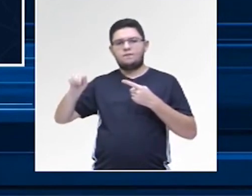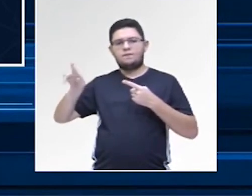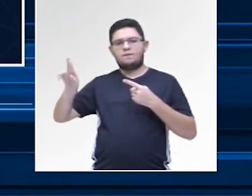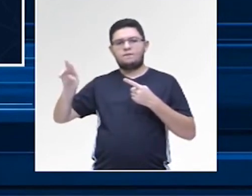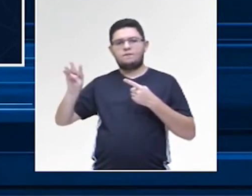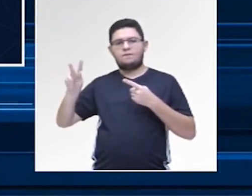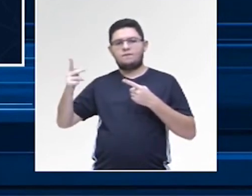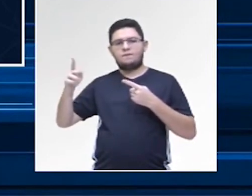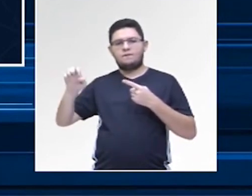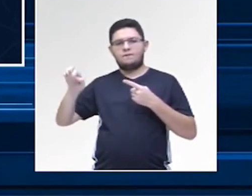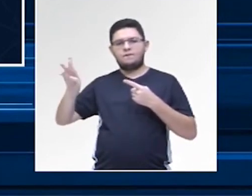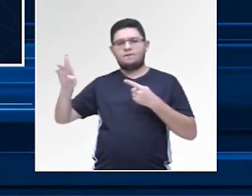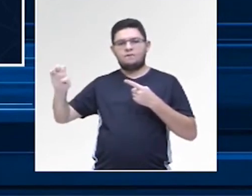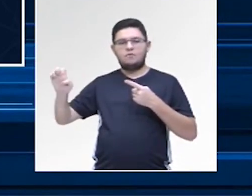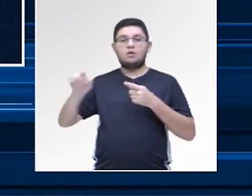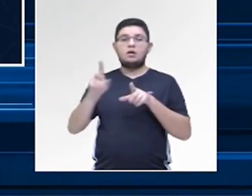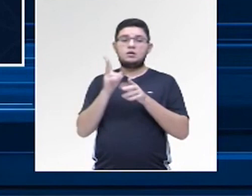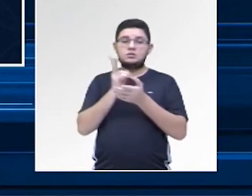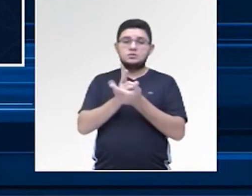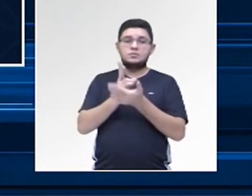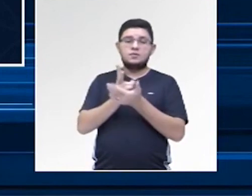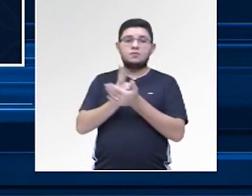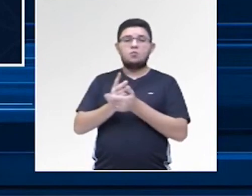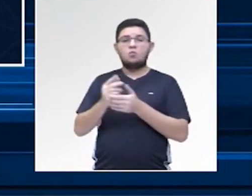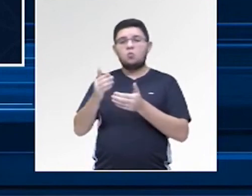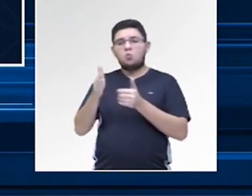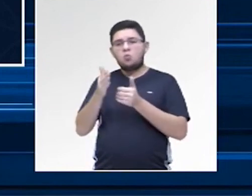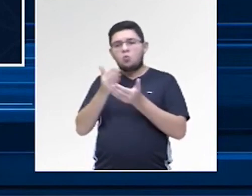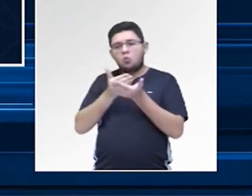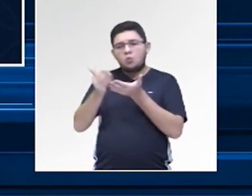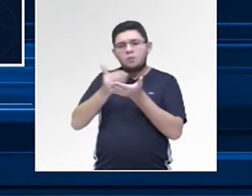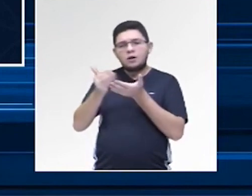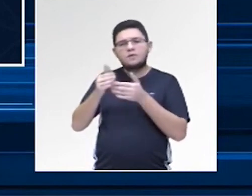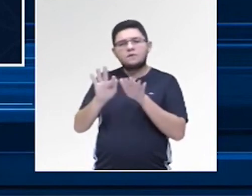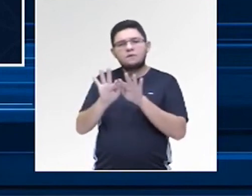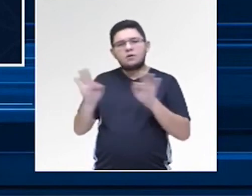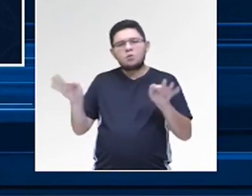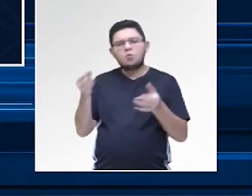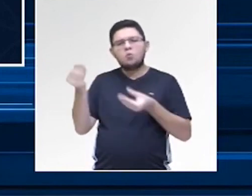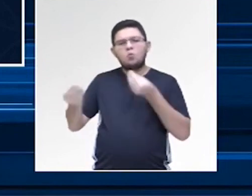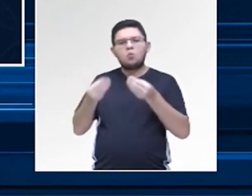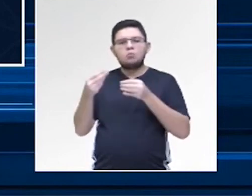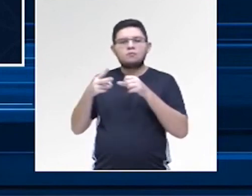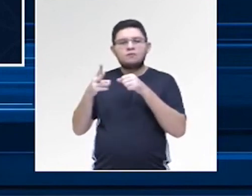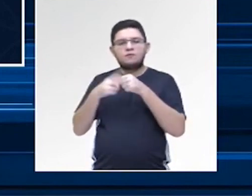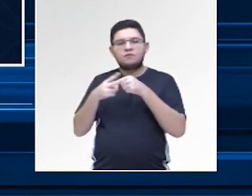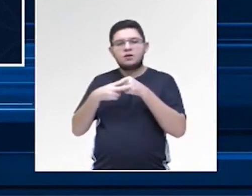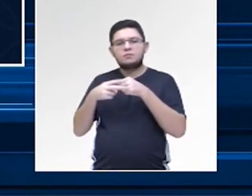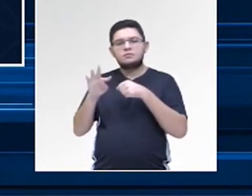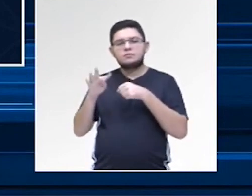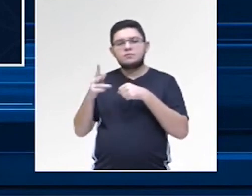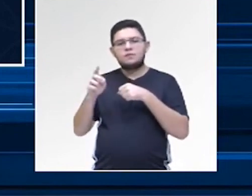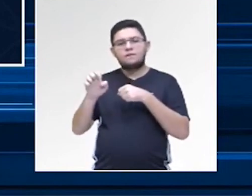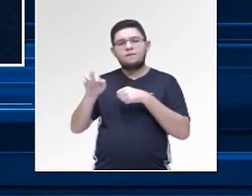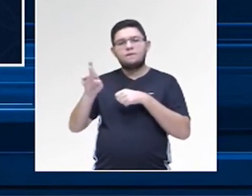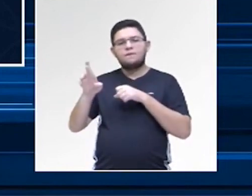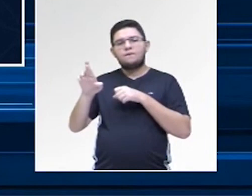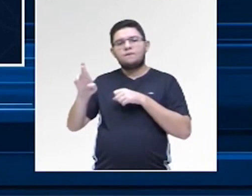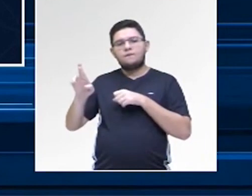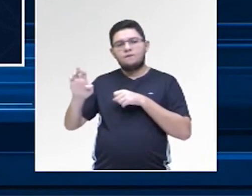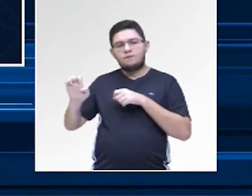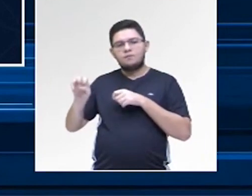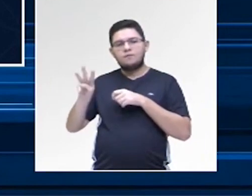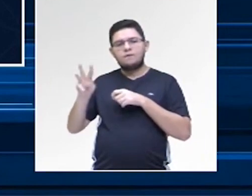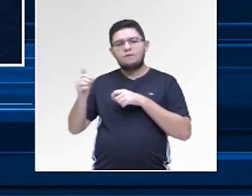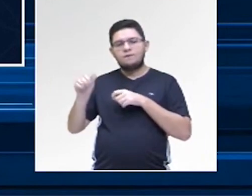ok? Então, quando eu quero fazer uma frase, quando eu quero construir uma frase com o verbo there to be, tanto